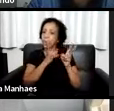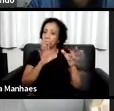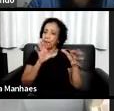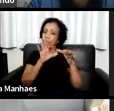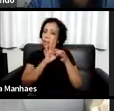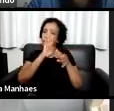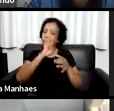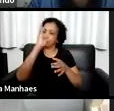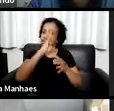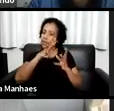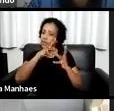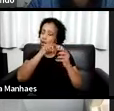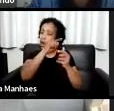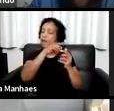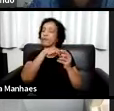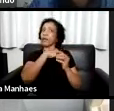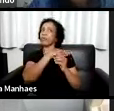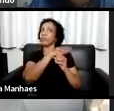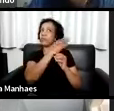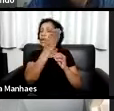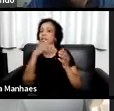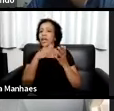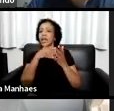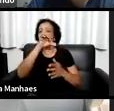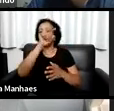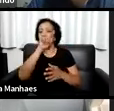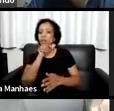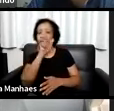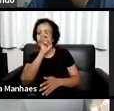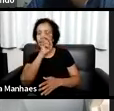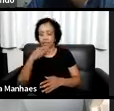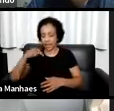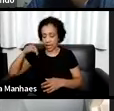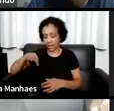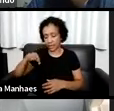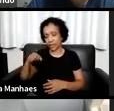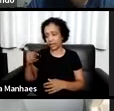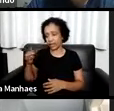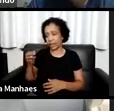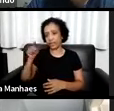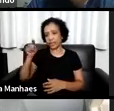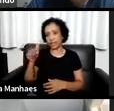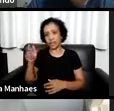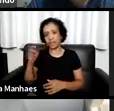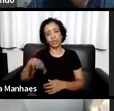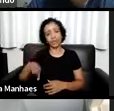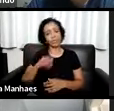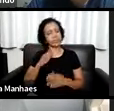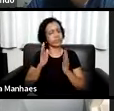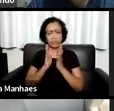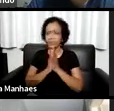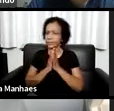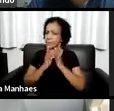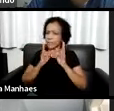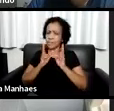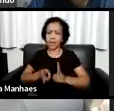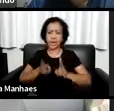às 9h15 lá, 10h15 aqui. Então, nós podemos continuar de uma tal maneira que